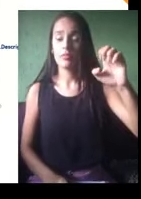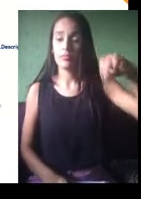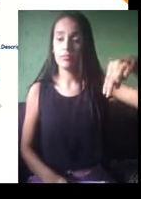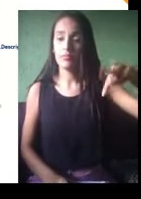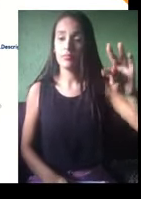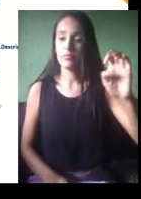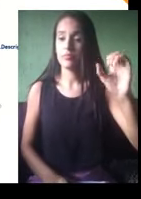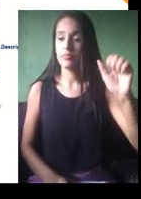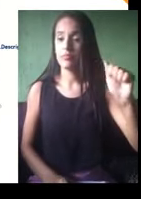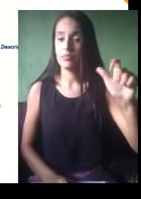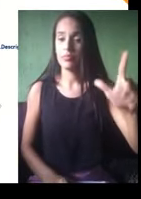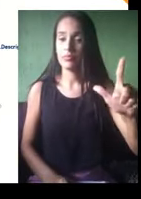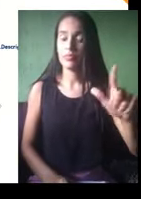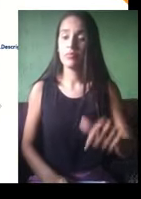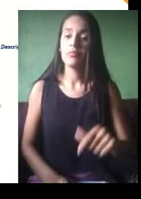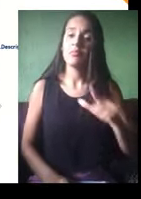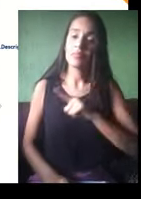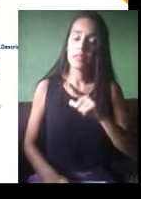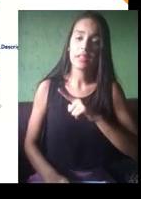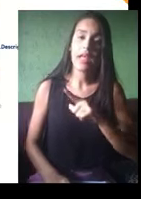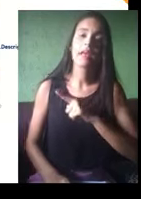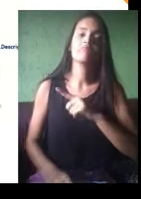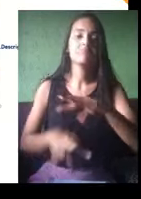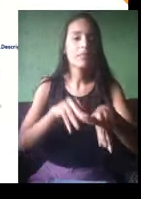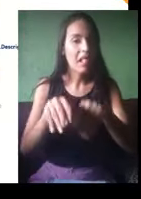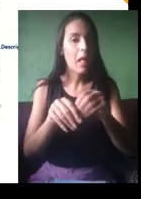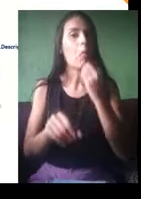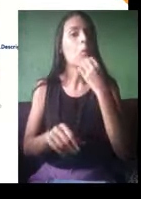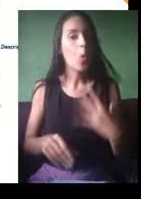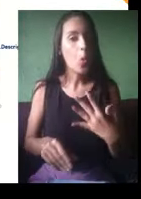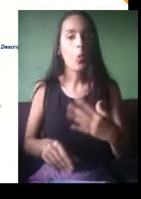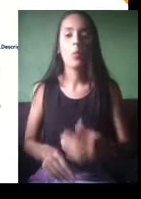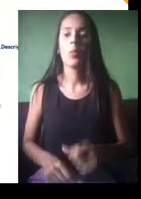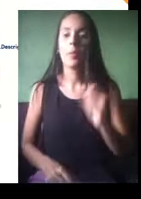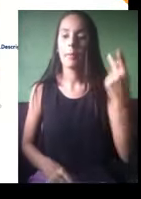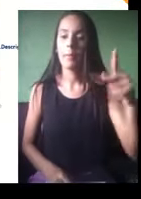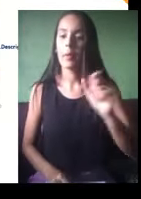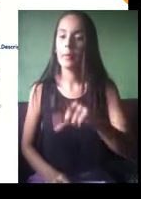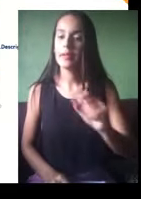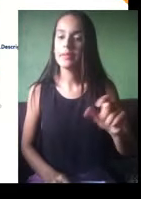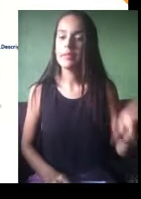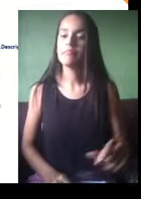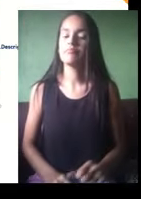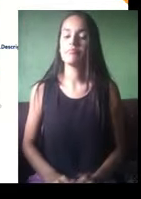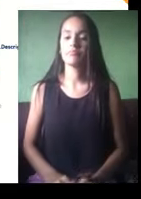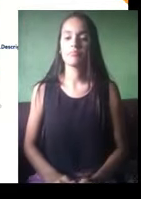estão em vermelho, que a gente também chama de sequência, ou tipos textuais, é de